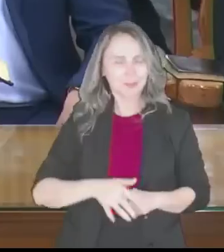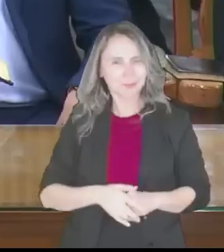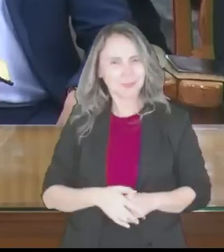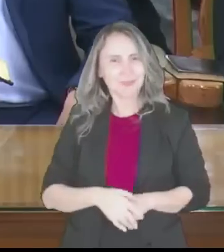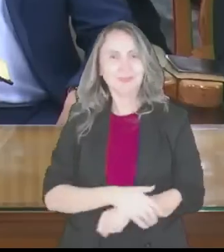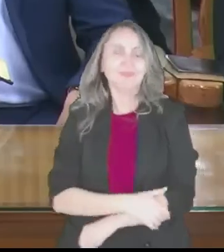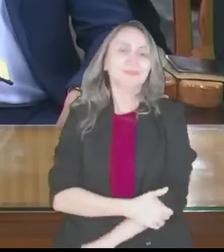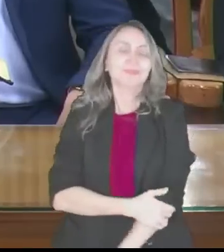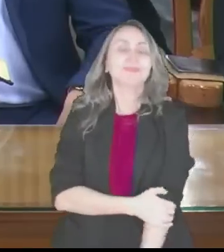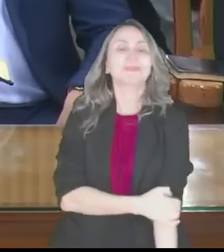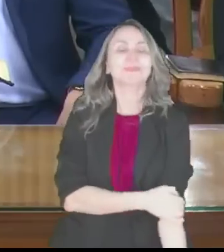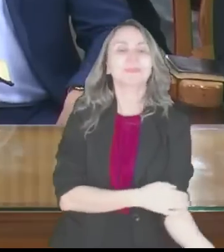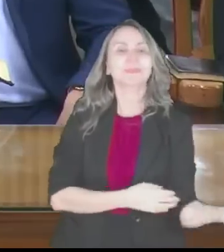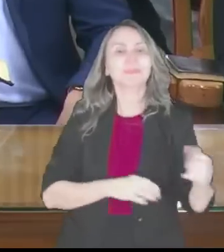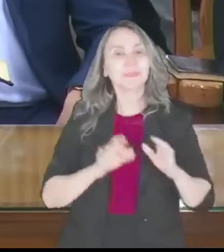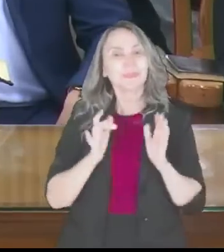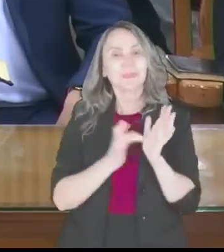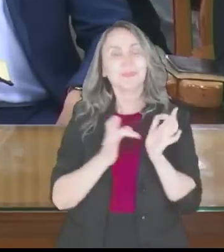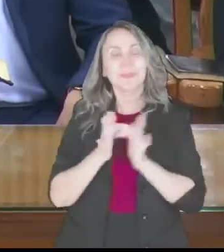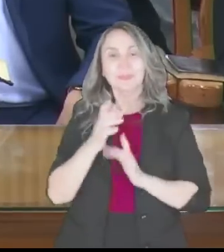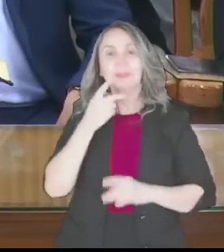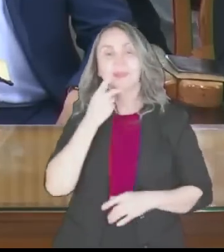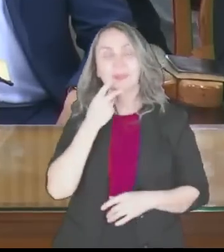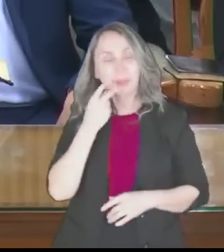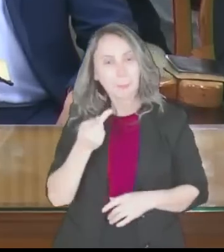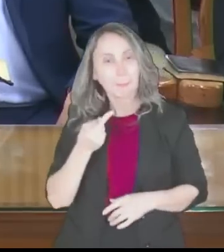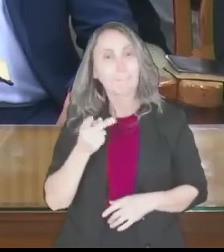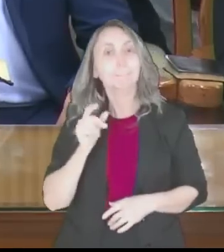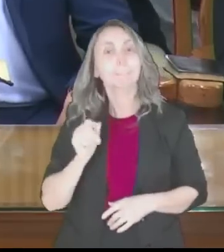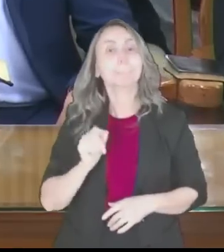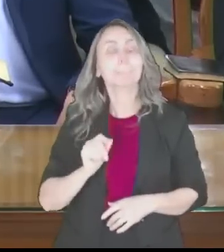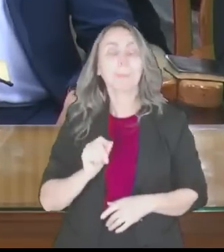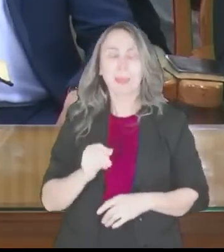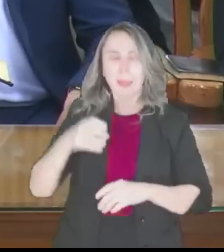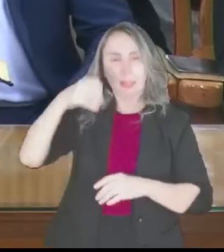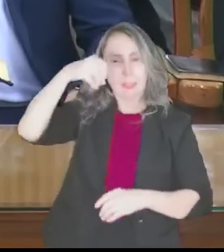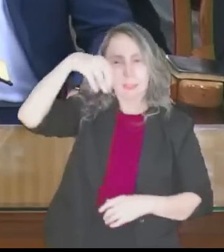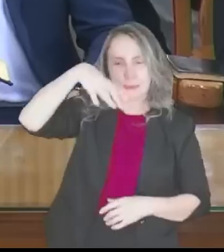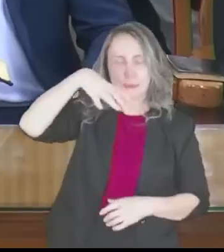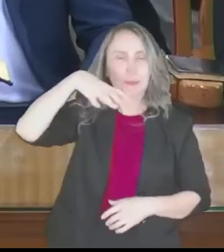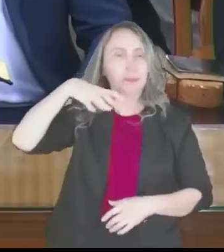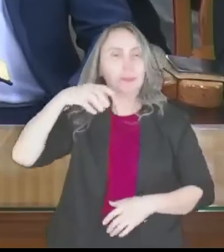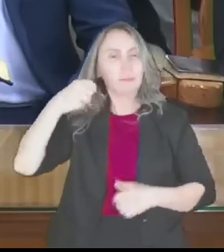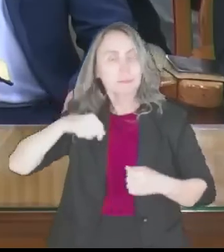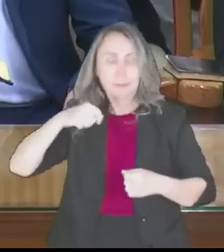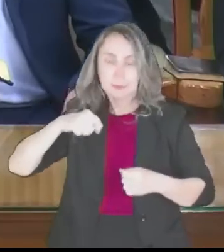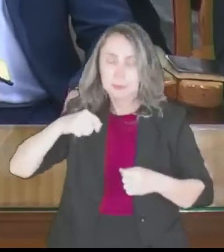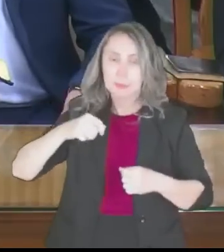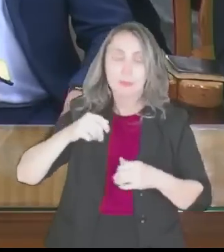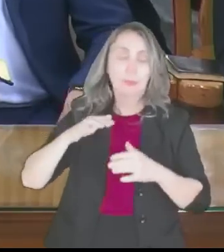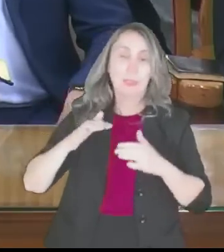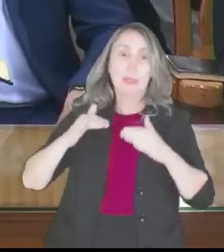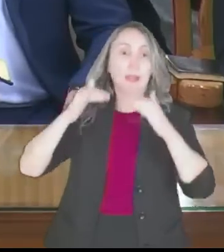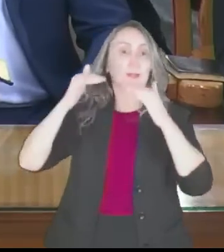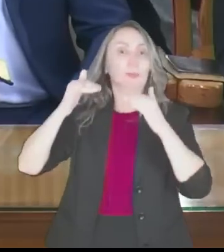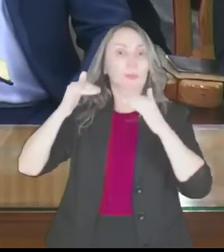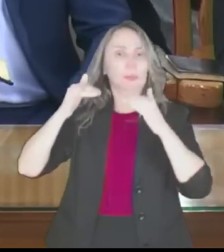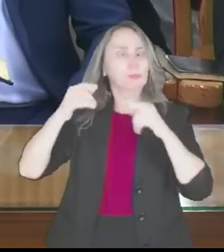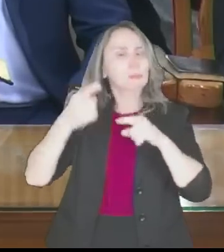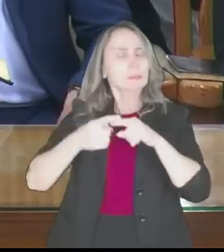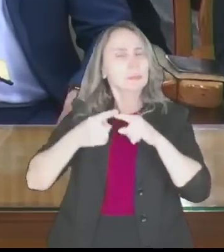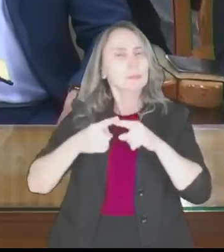Evangelho, Cristo disse que uma lâmpada deve ser posta no velador para alumiar toda, porque as casas israelitas eram um salão